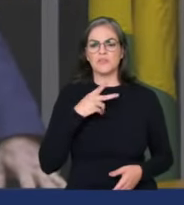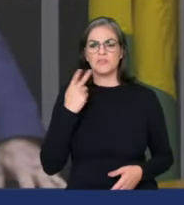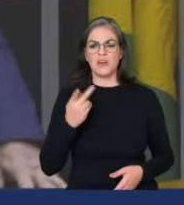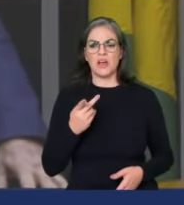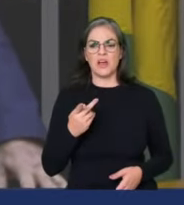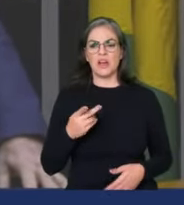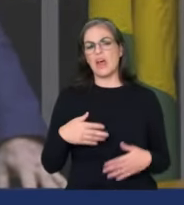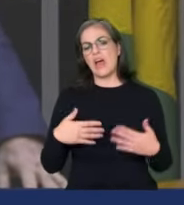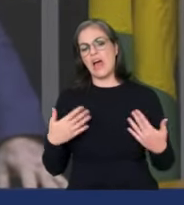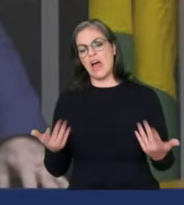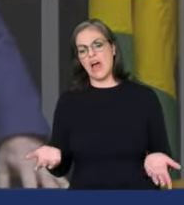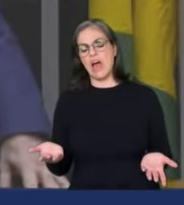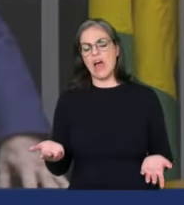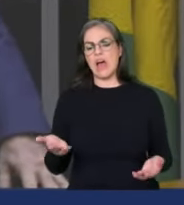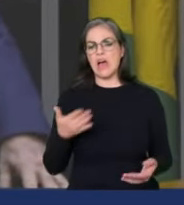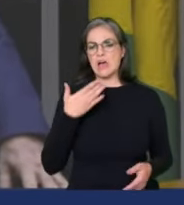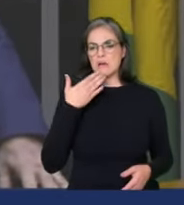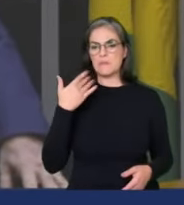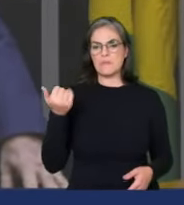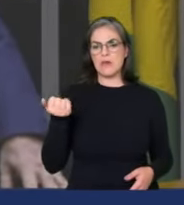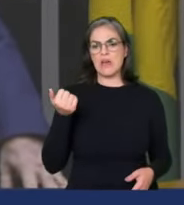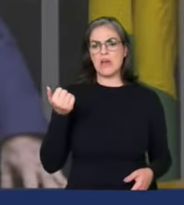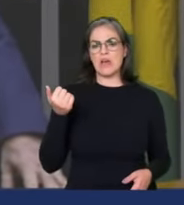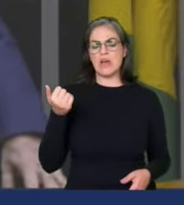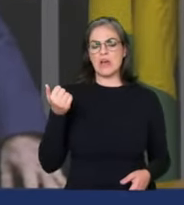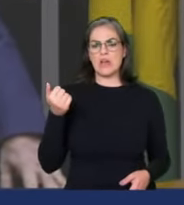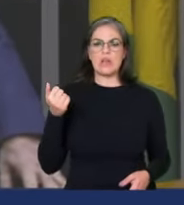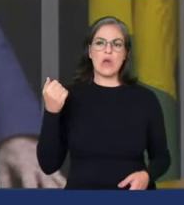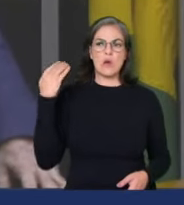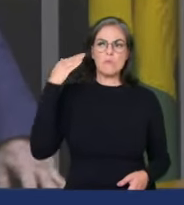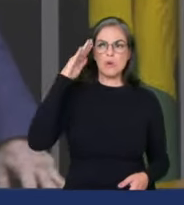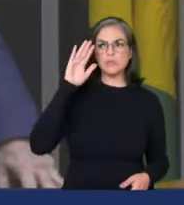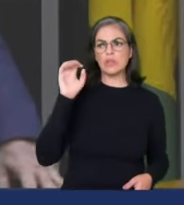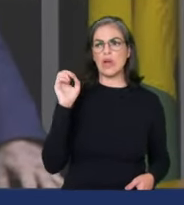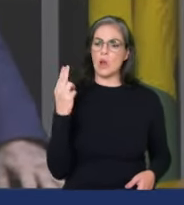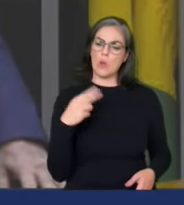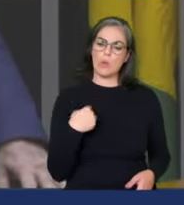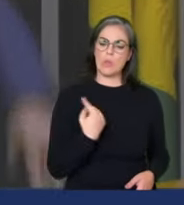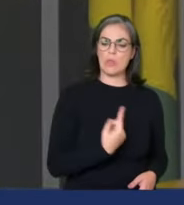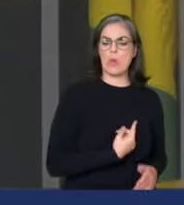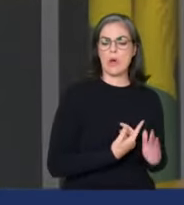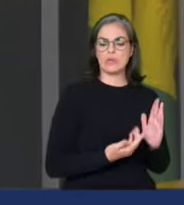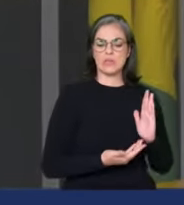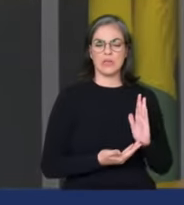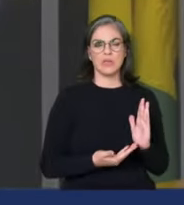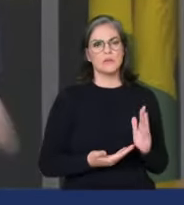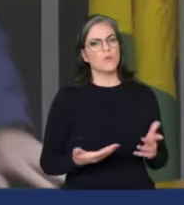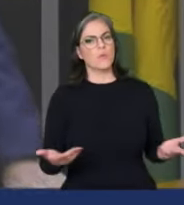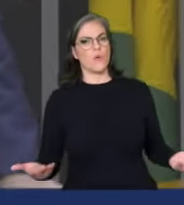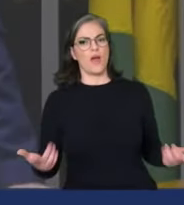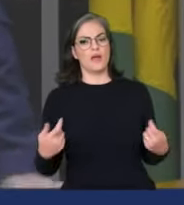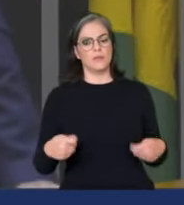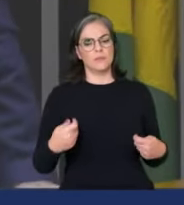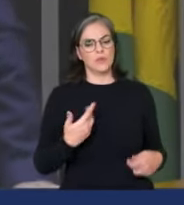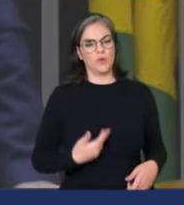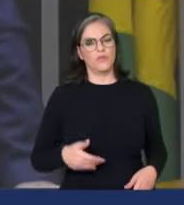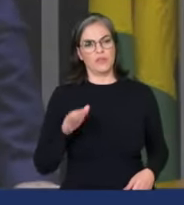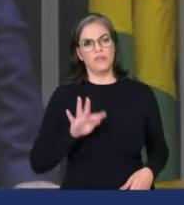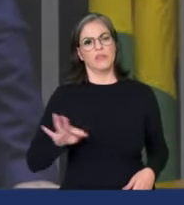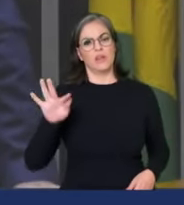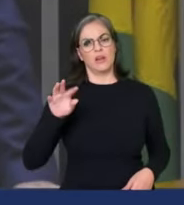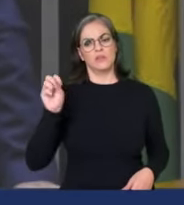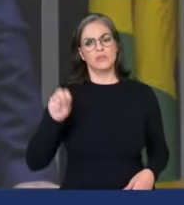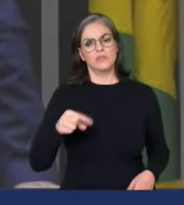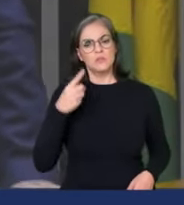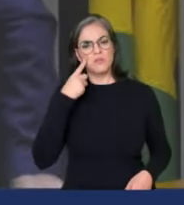Câmara? É melhor estar no Poder Executivo fazendo o programa social funcionar? E vamos disputar a eleição para saber quem é que vai ser o presidente da